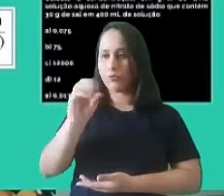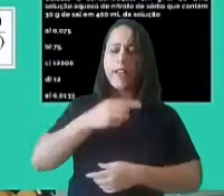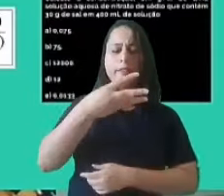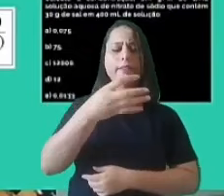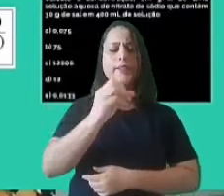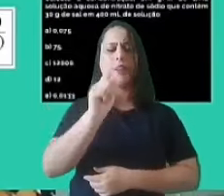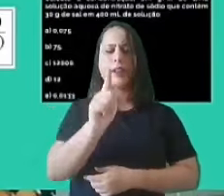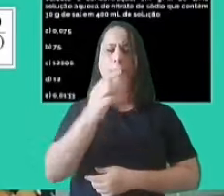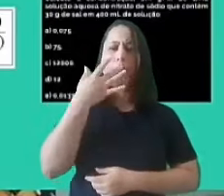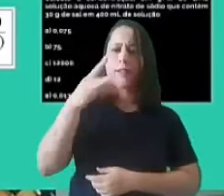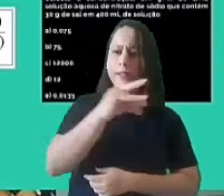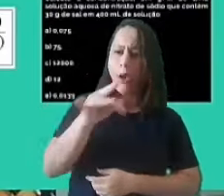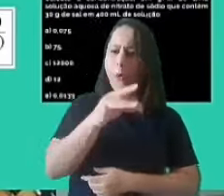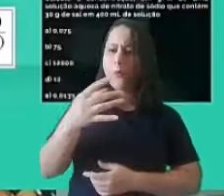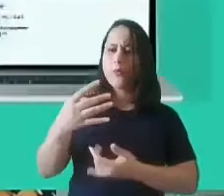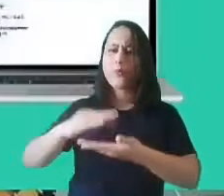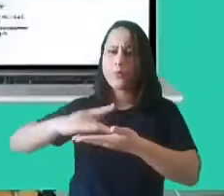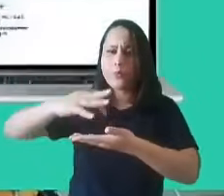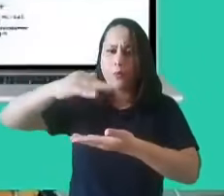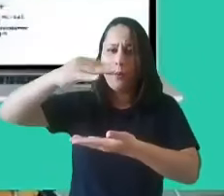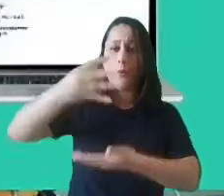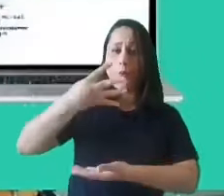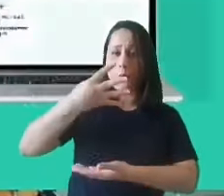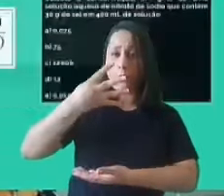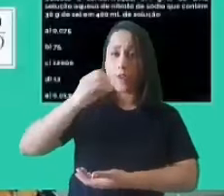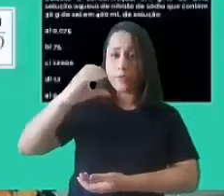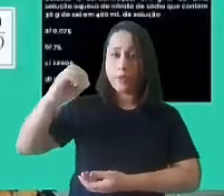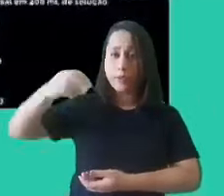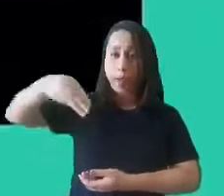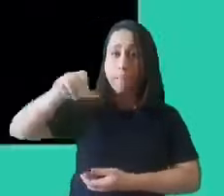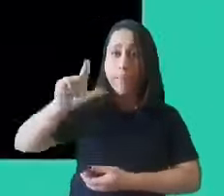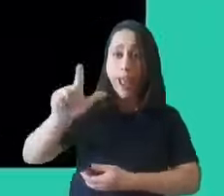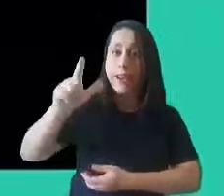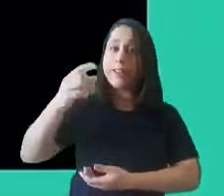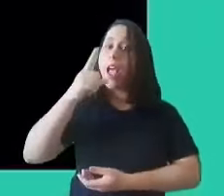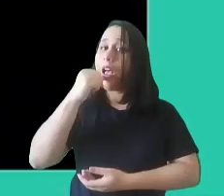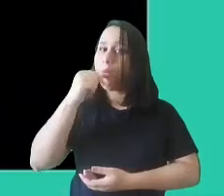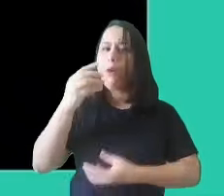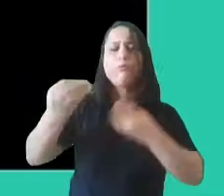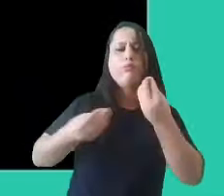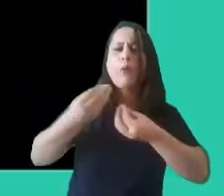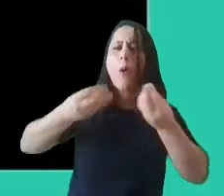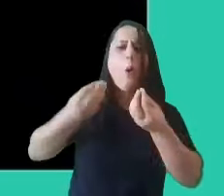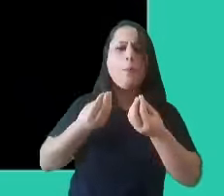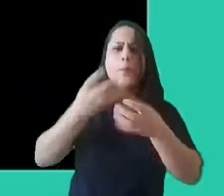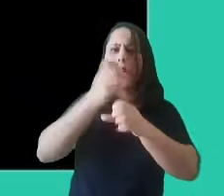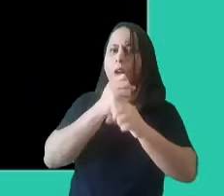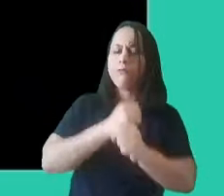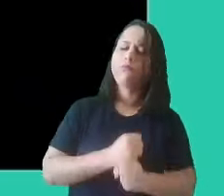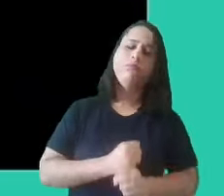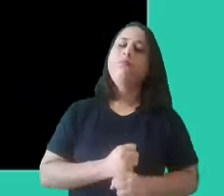densidade, massa por volume. A gente tem um exemplo do